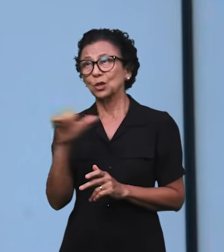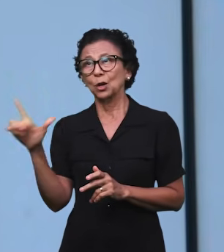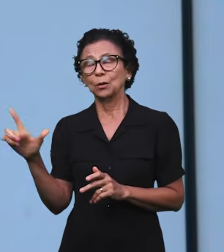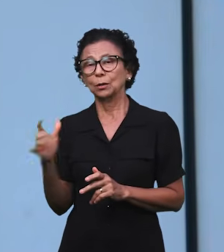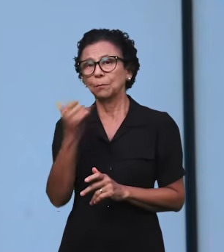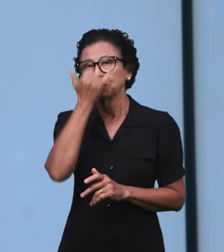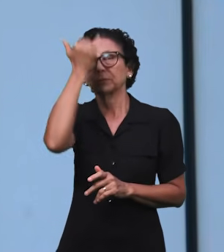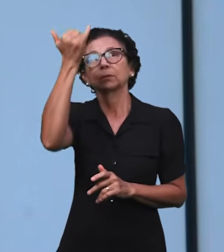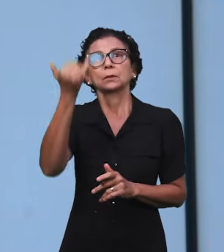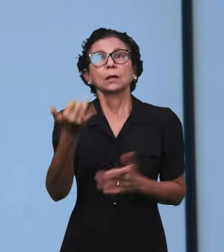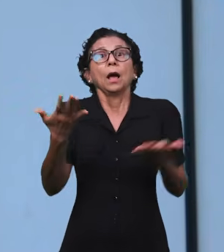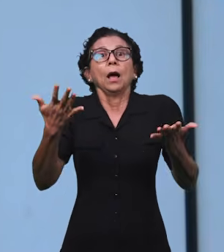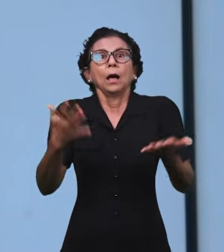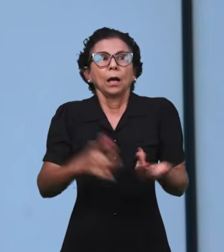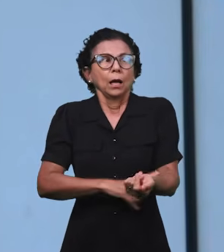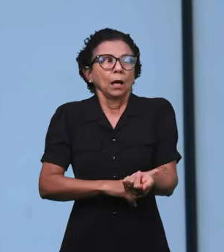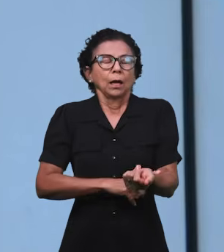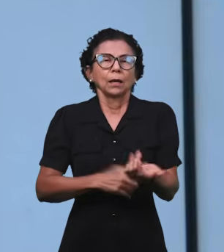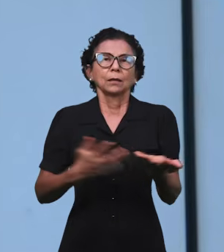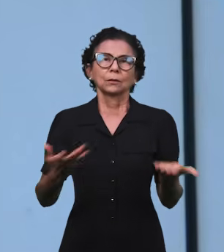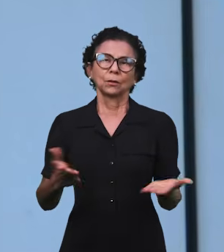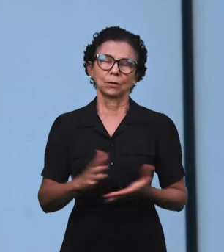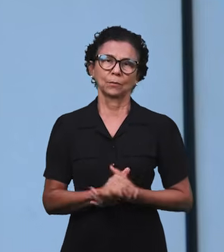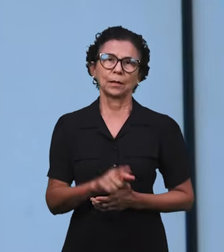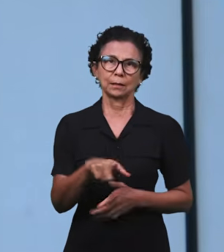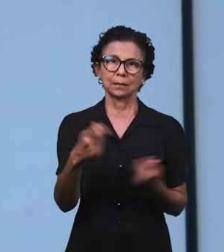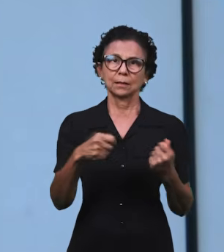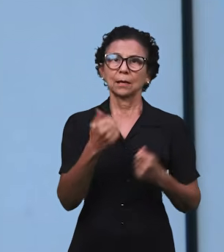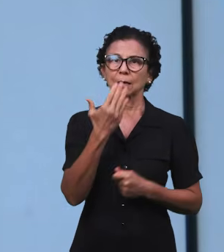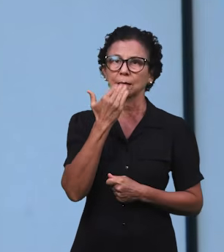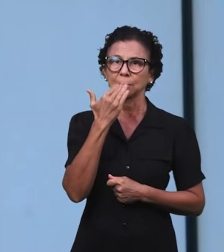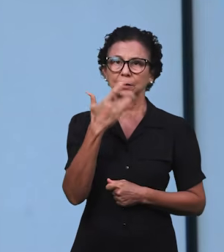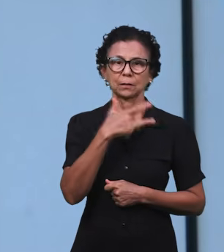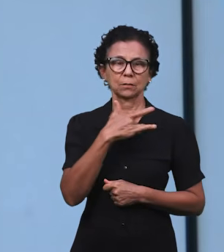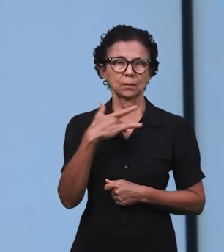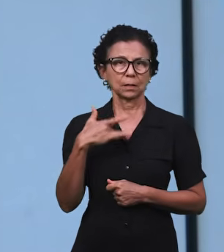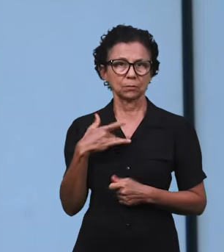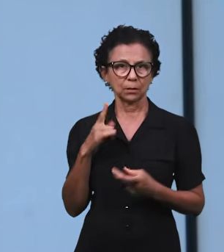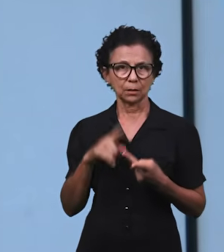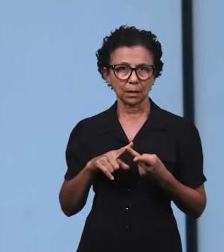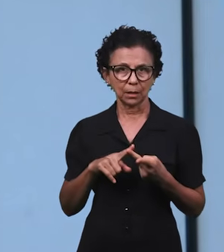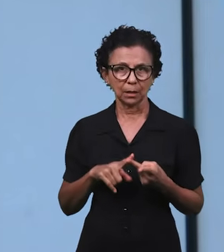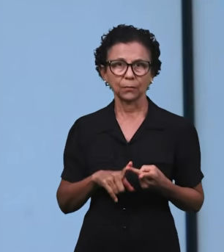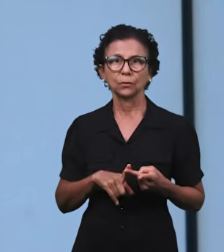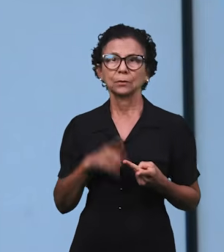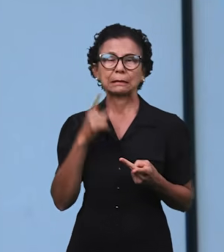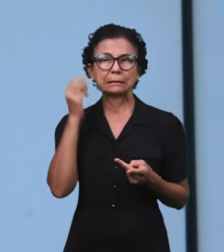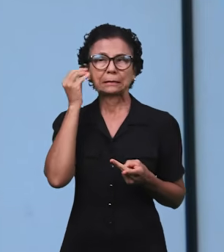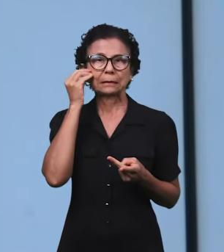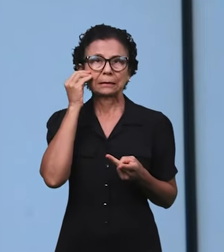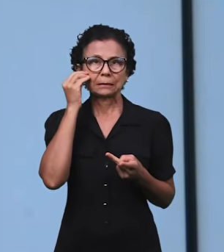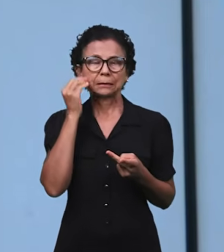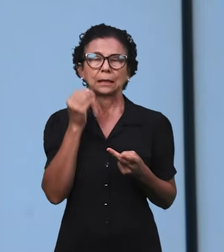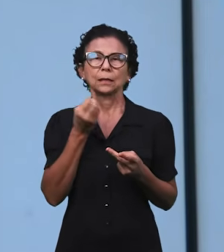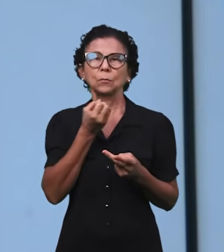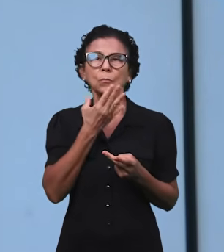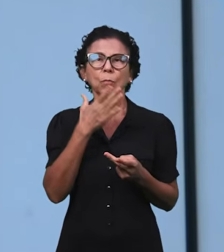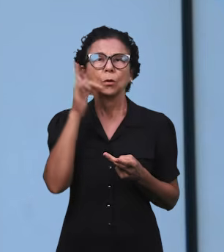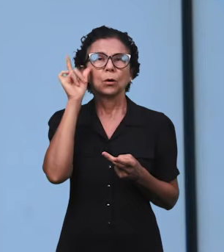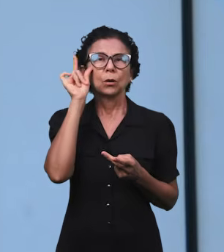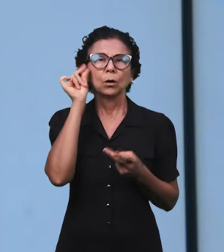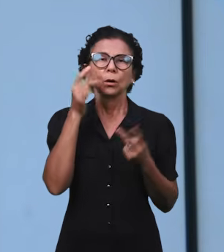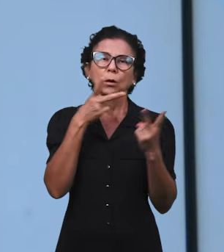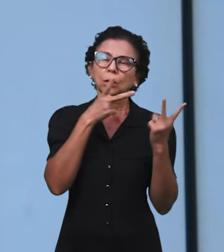me acomete? Então, uma alimentação saudável, né? Tentar regular o sono, tudo isso